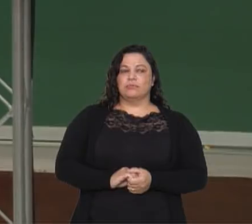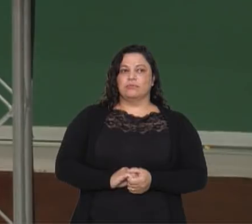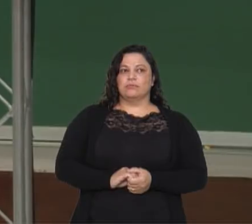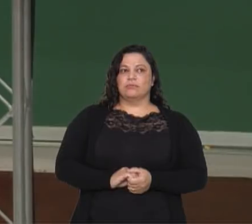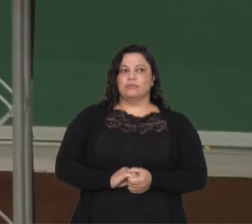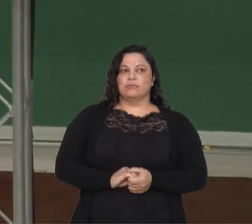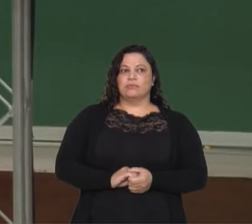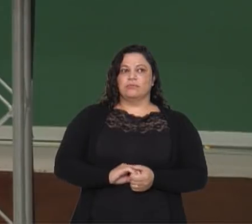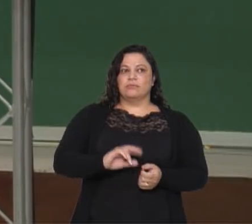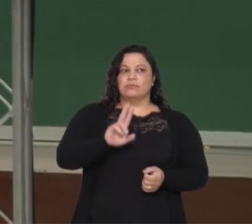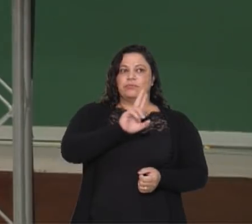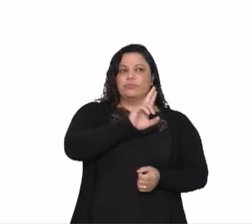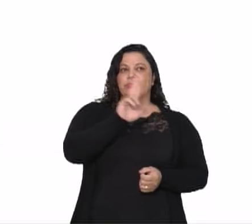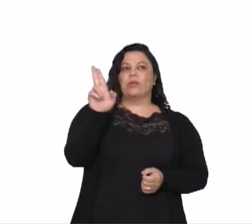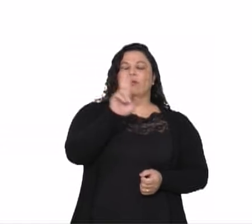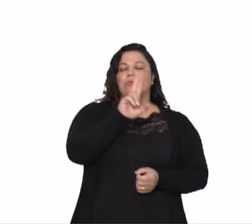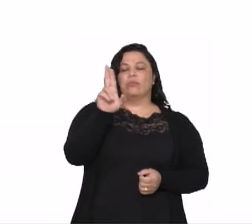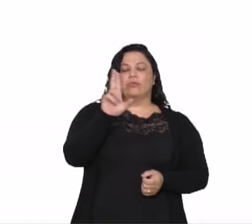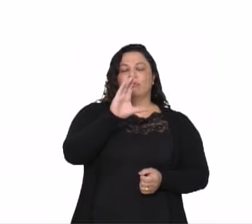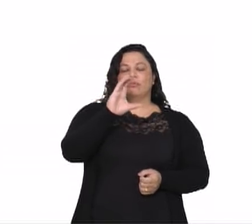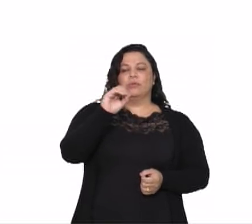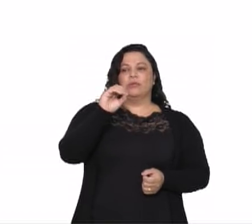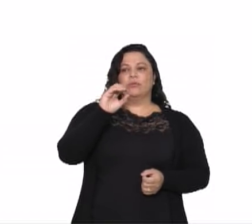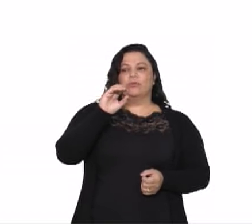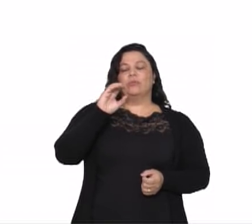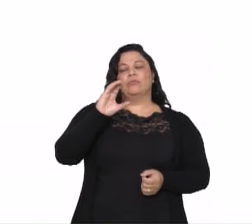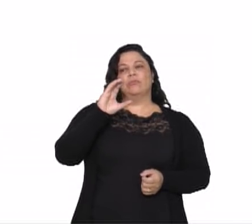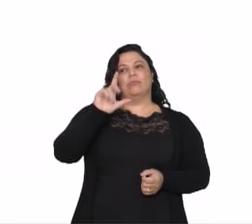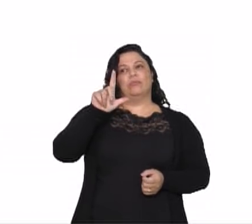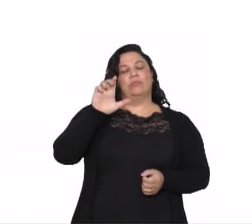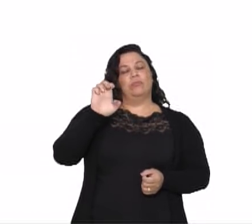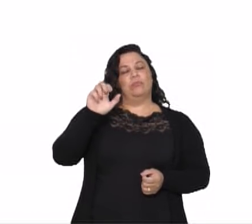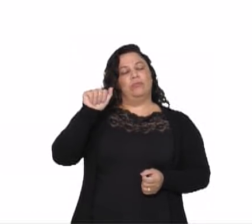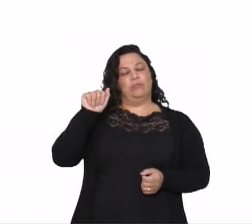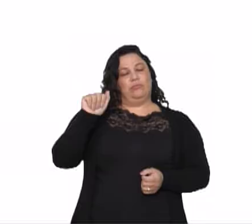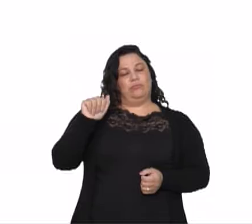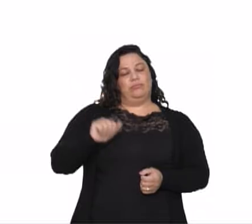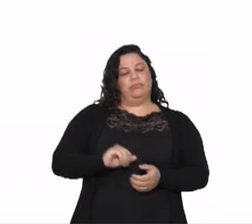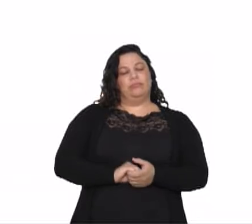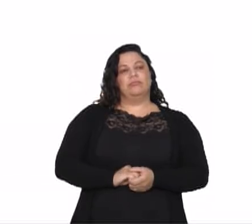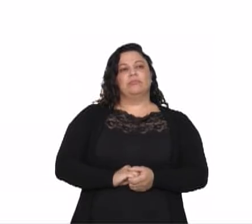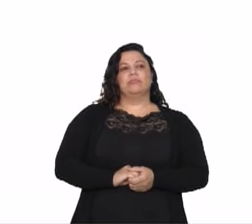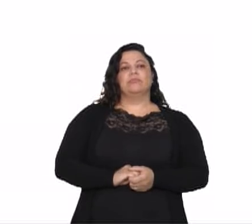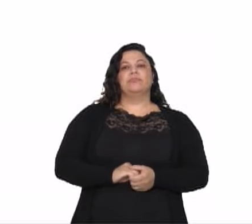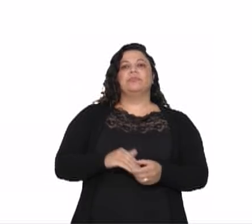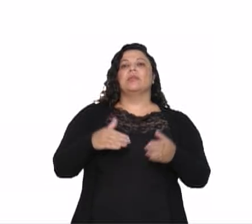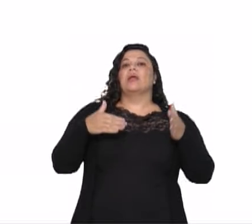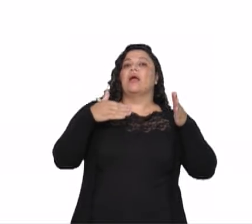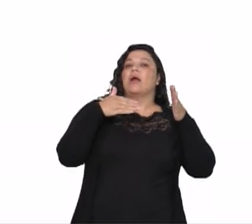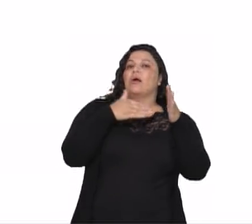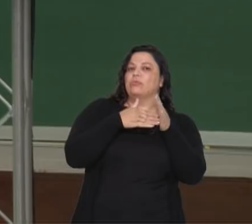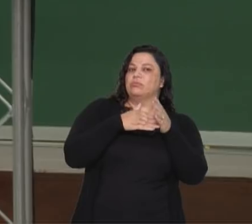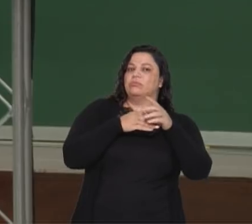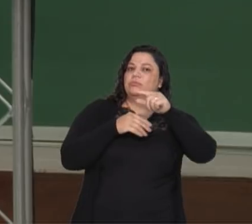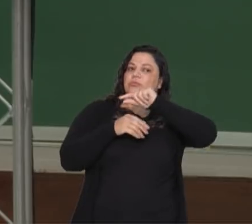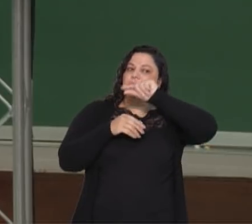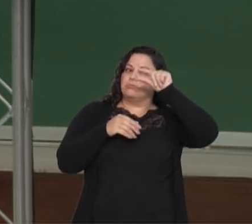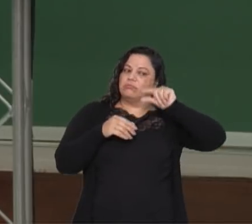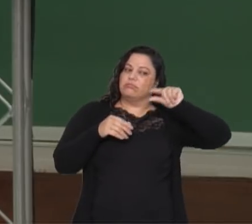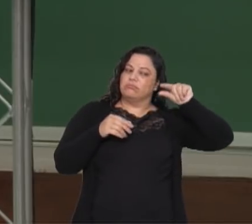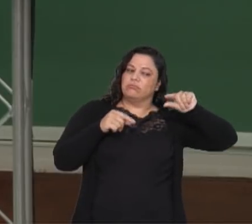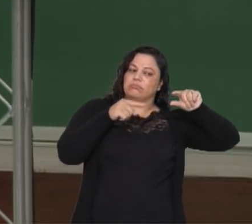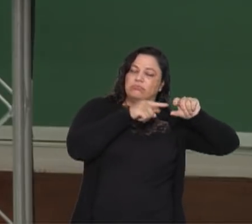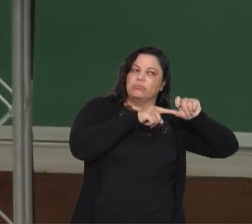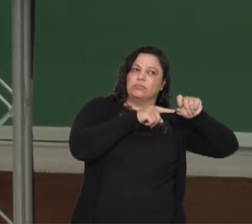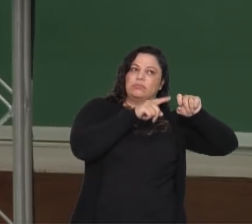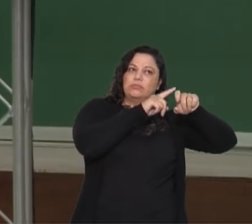cóclea. E ali acontece, é a última parte que chega. Mas assim, tem também gente com deficiência